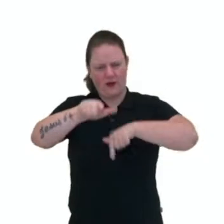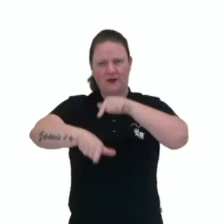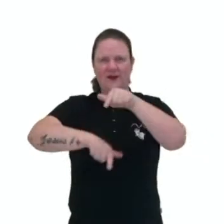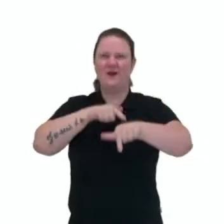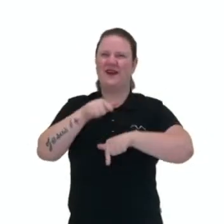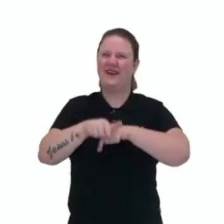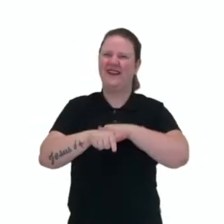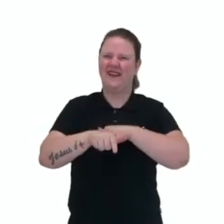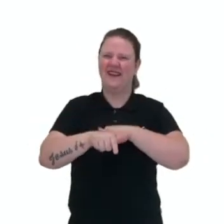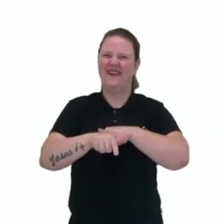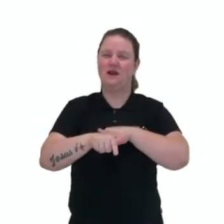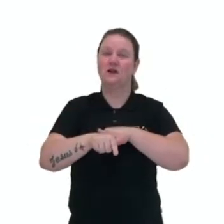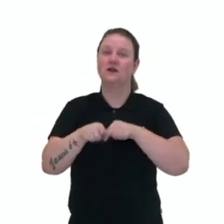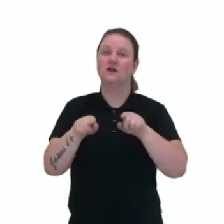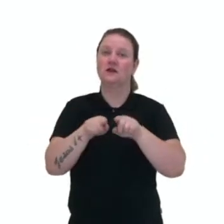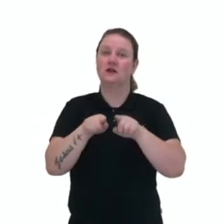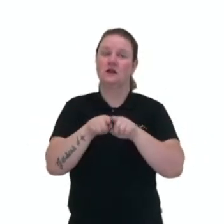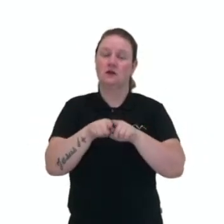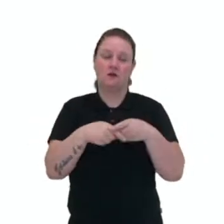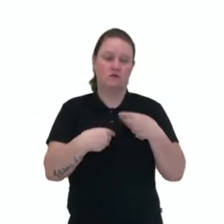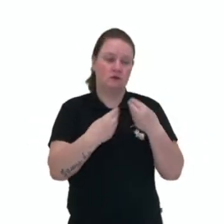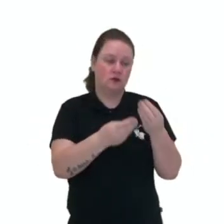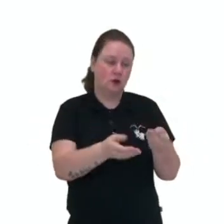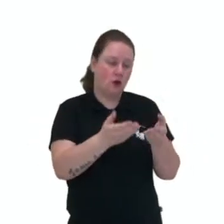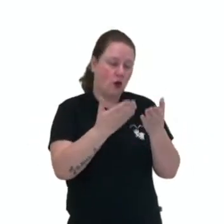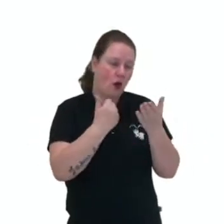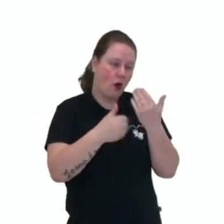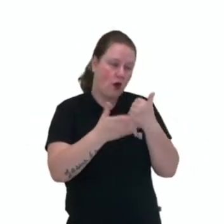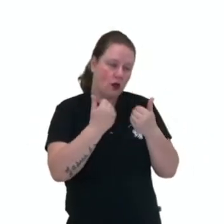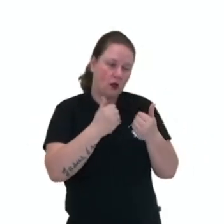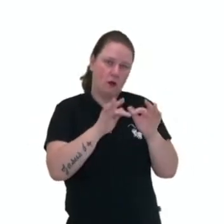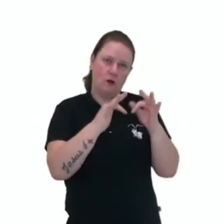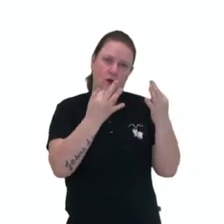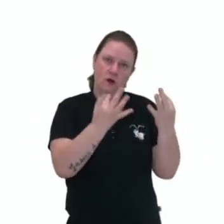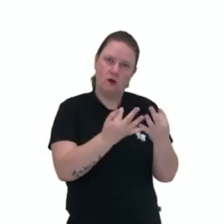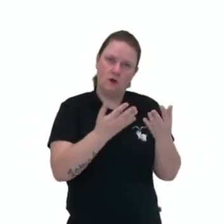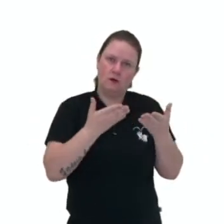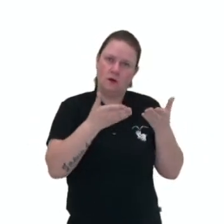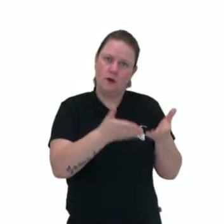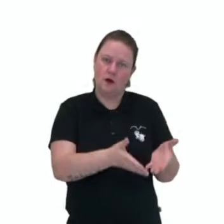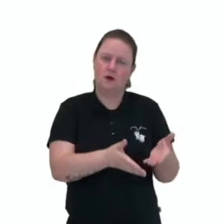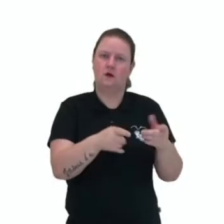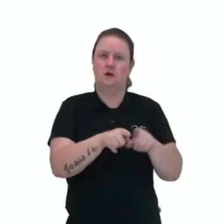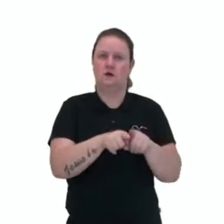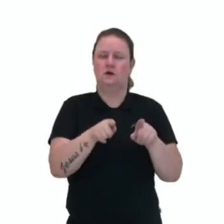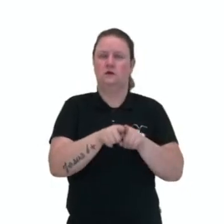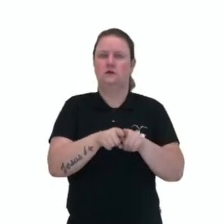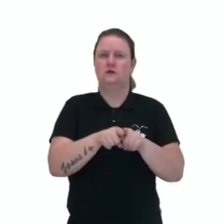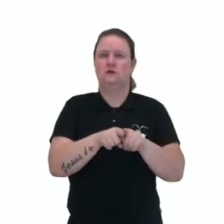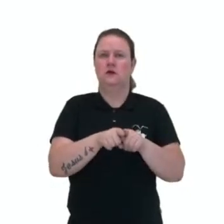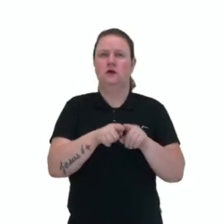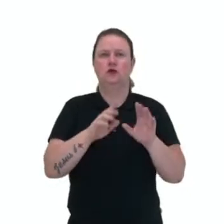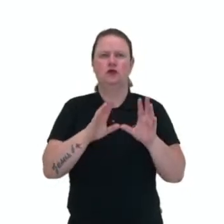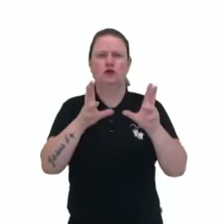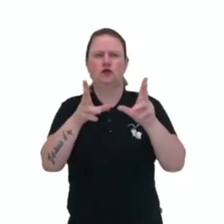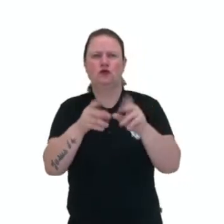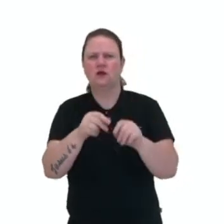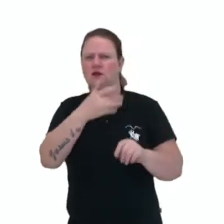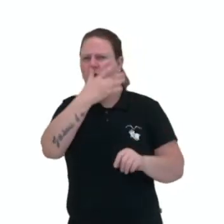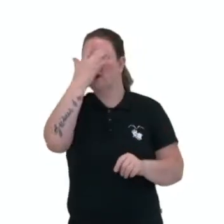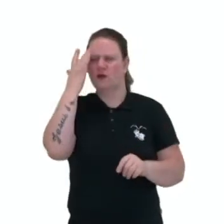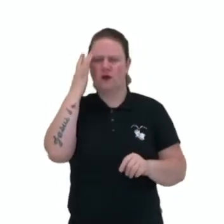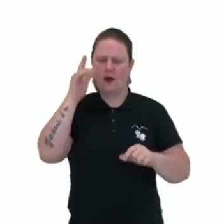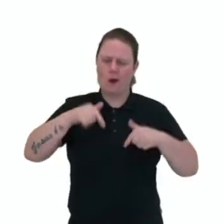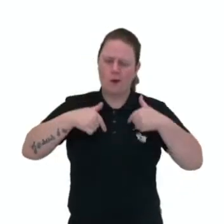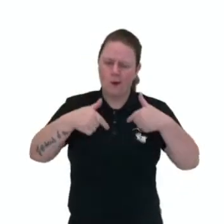super trabalhador, alimento minha família com orgulho e amor. Super trabalhador, são as aventuras do super